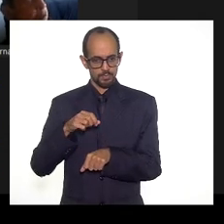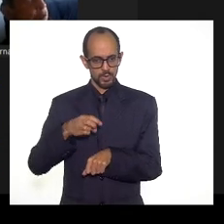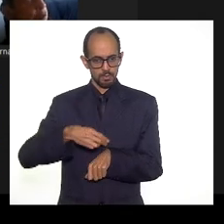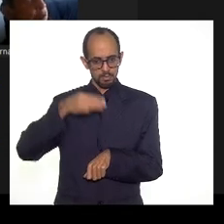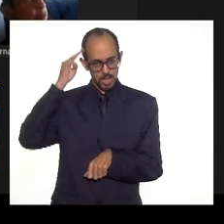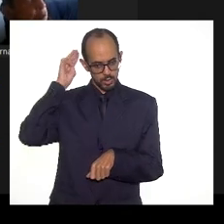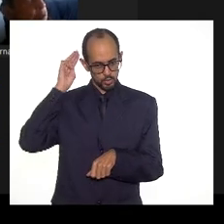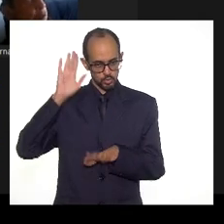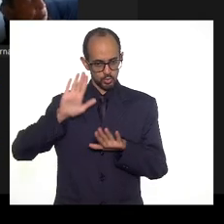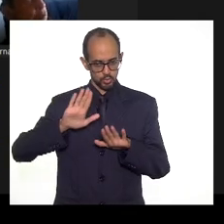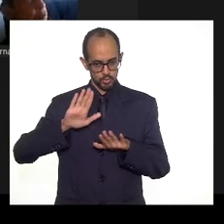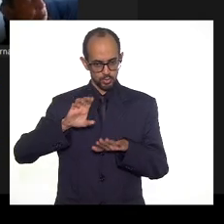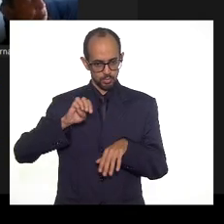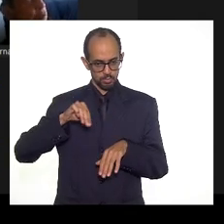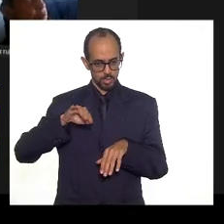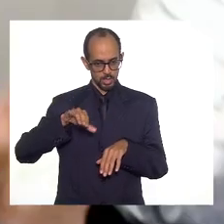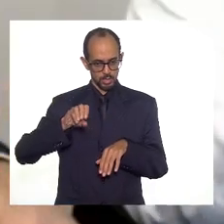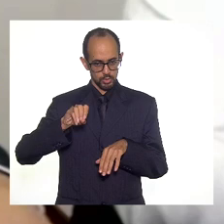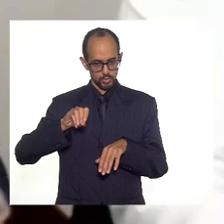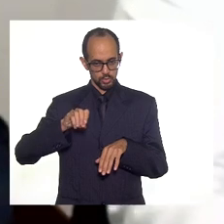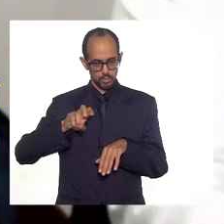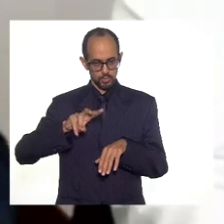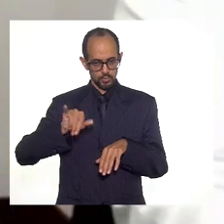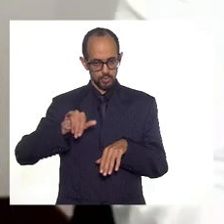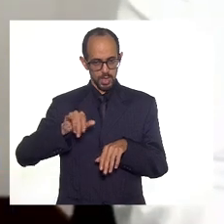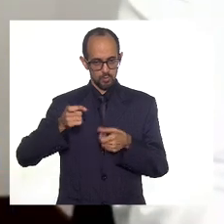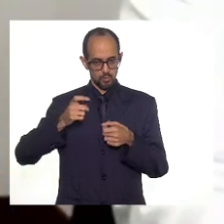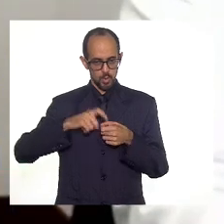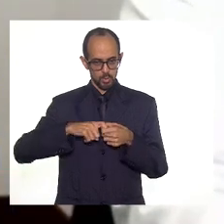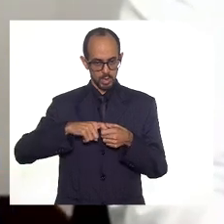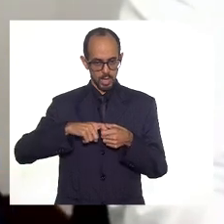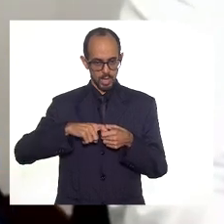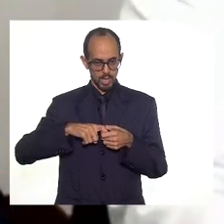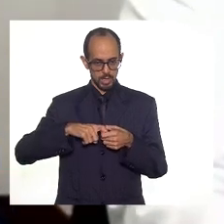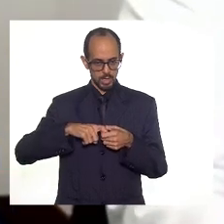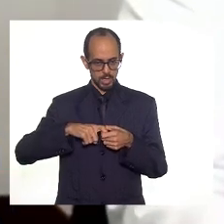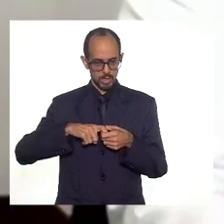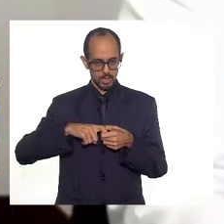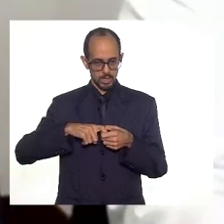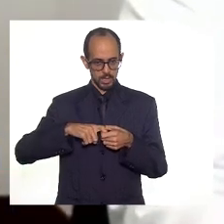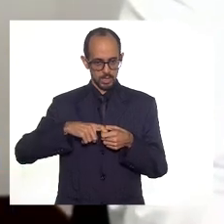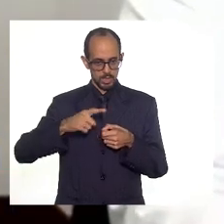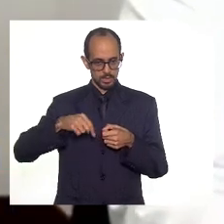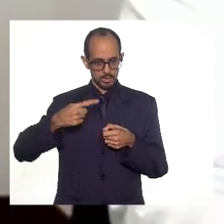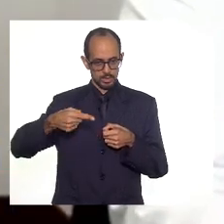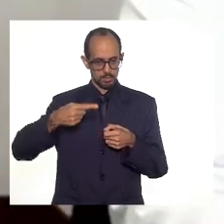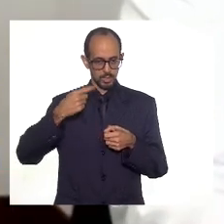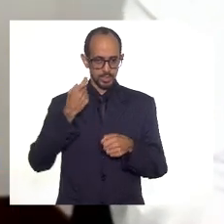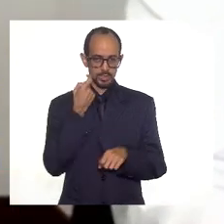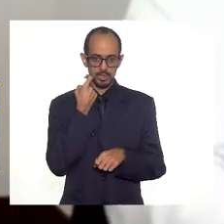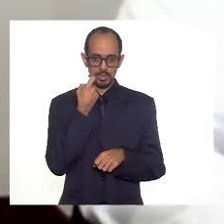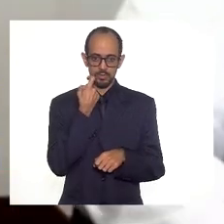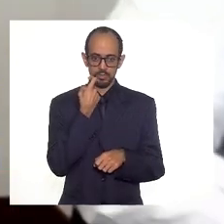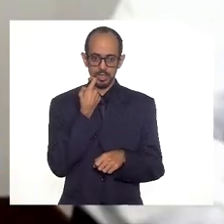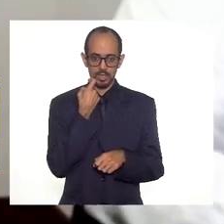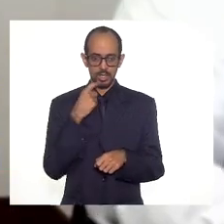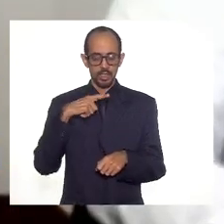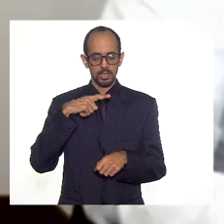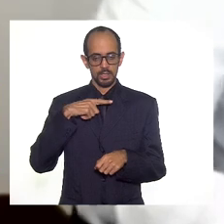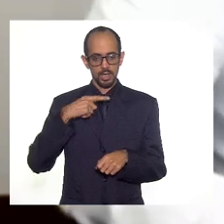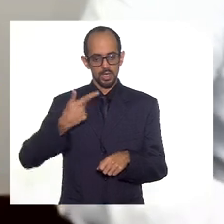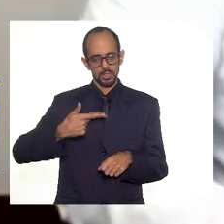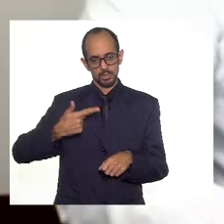vai voltar na próxima terça-feira. vem a segunda discussão, e aí a gente